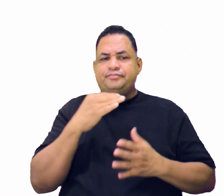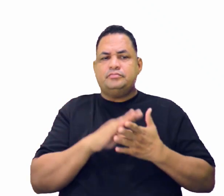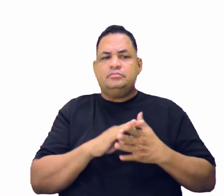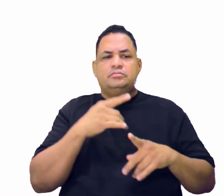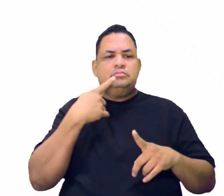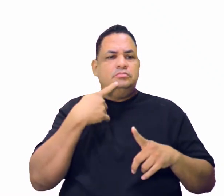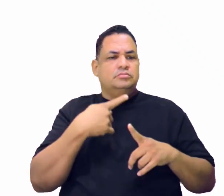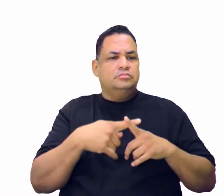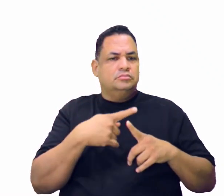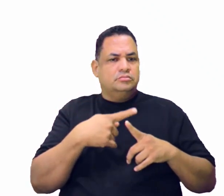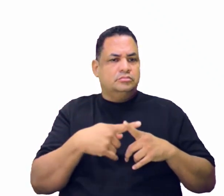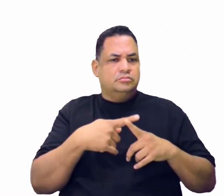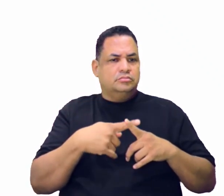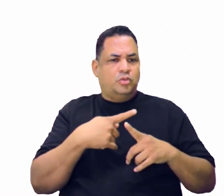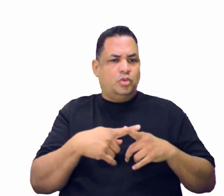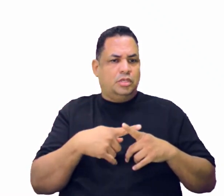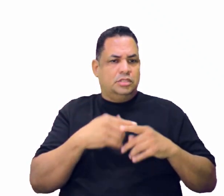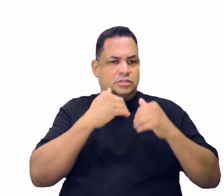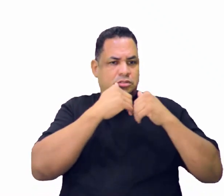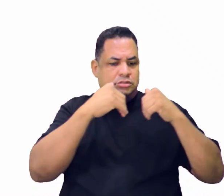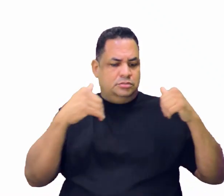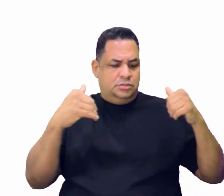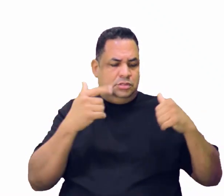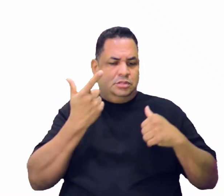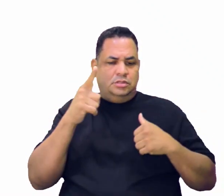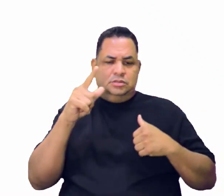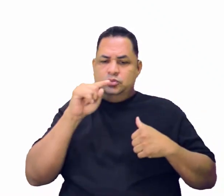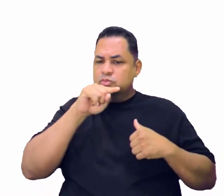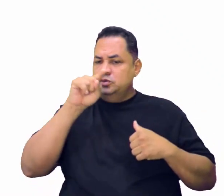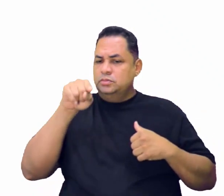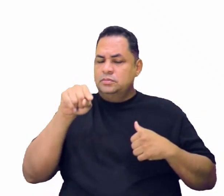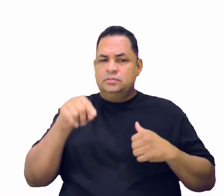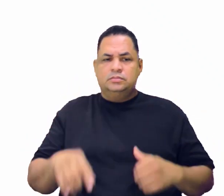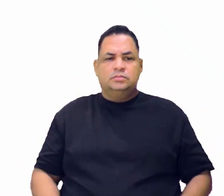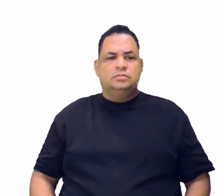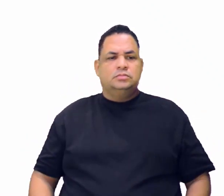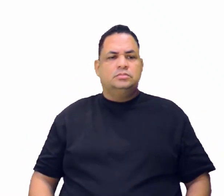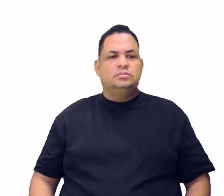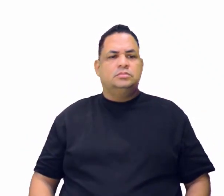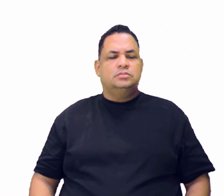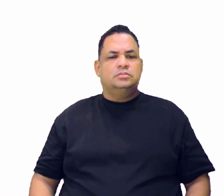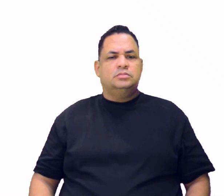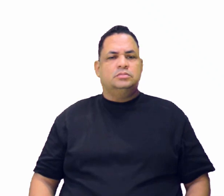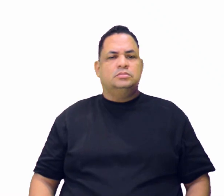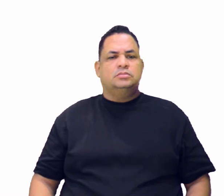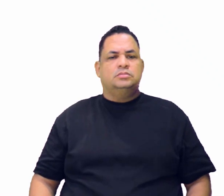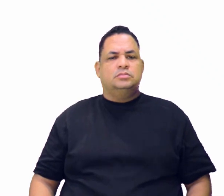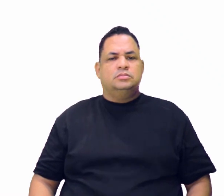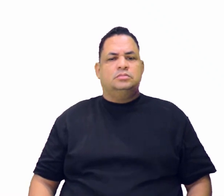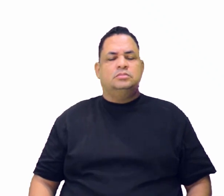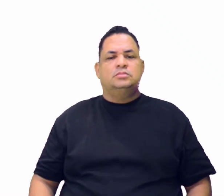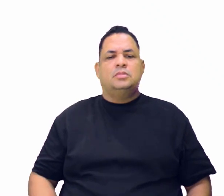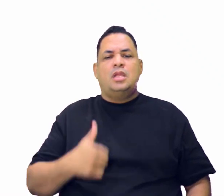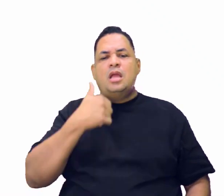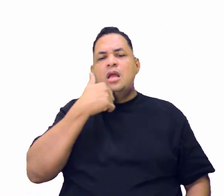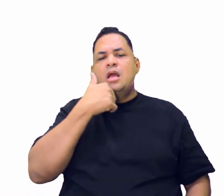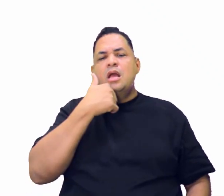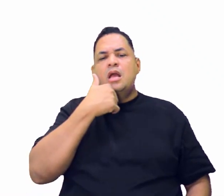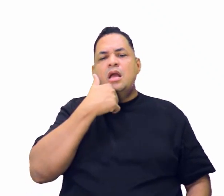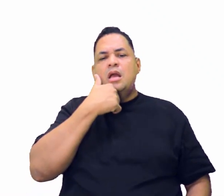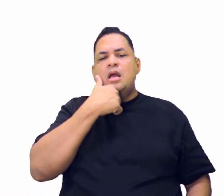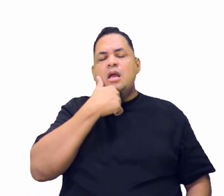eu tenho preposição mais o pronome relativo. Na mãe, repete a mesma